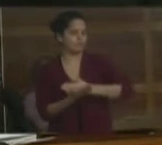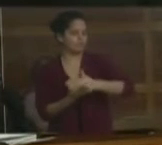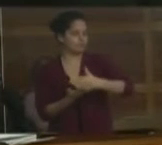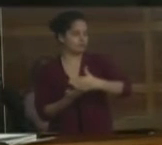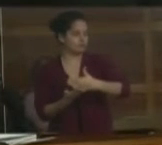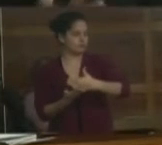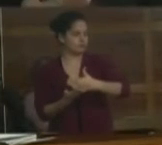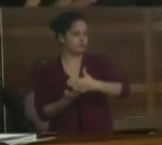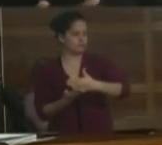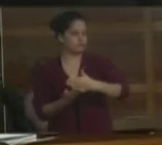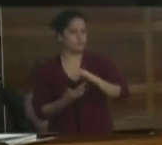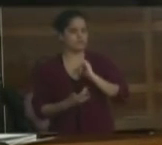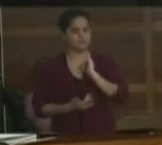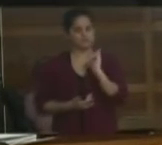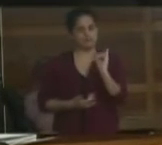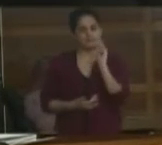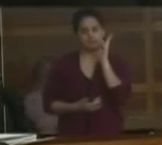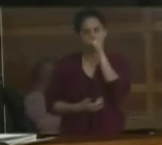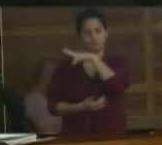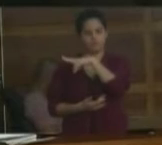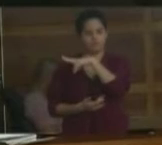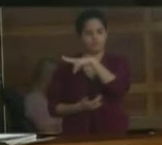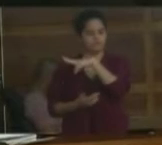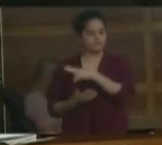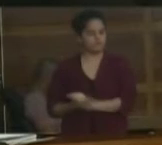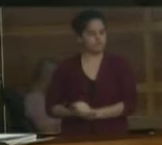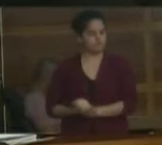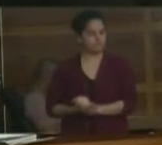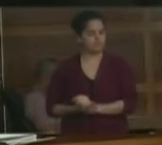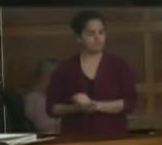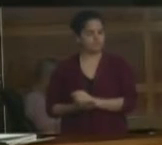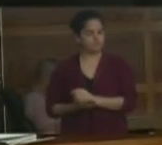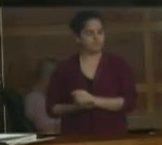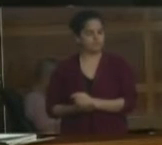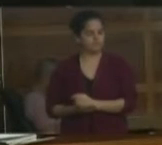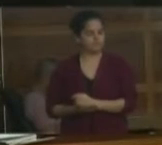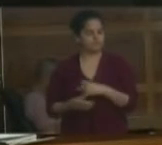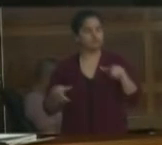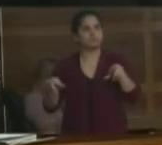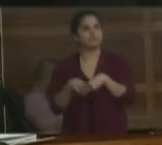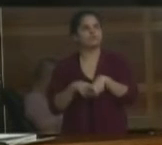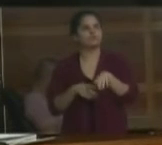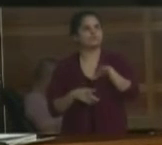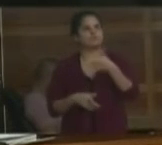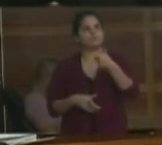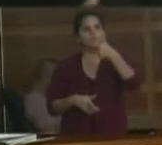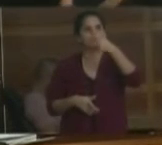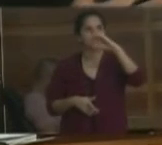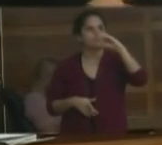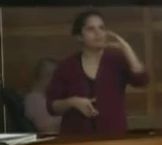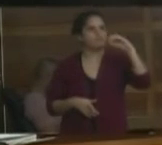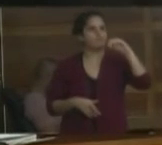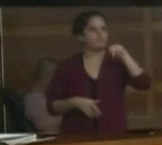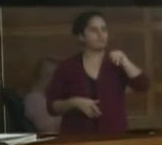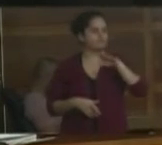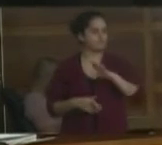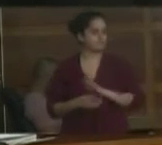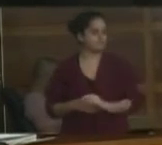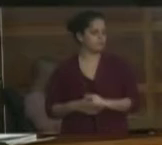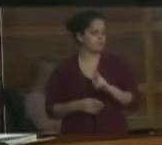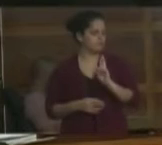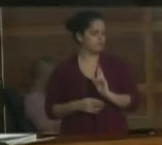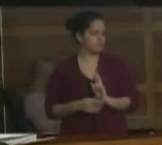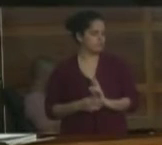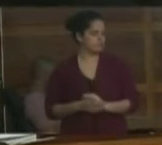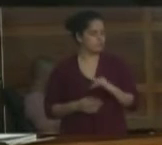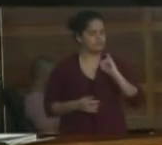e se vocês repararem o orçamento do município reduzir quase cento e poucos milhões comparação que